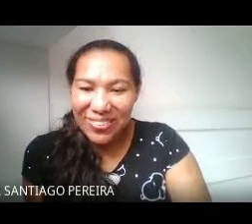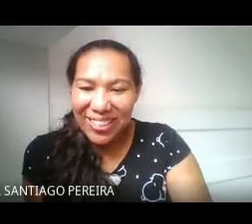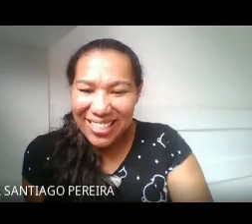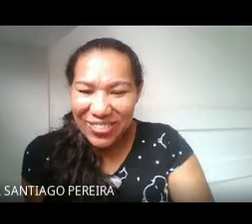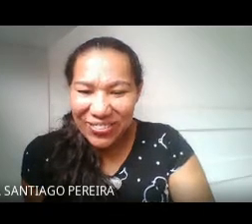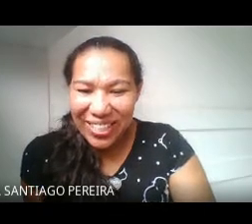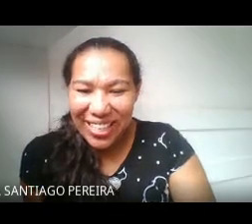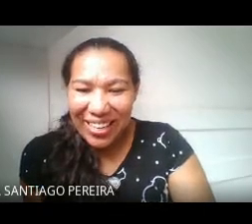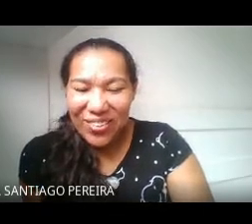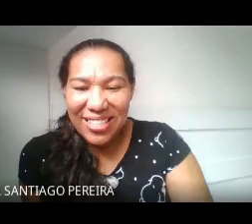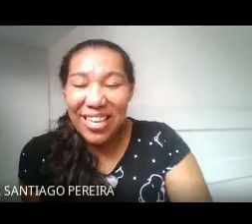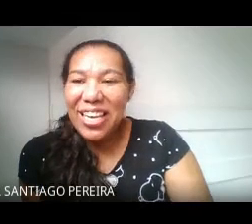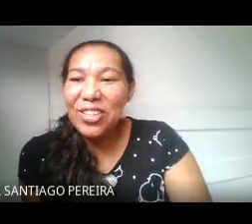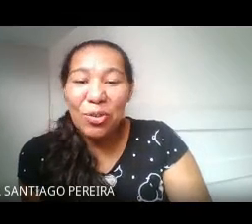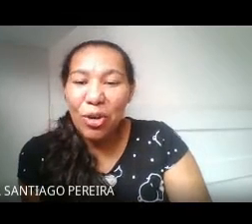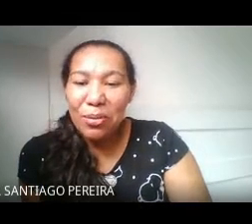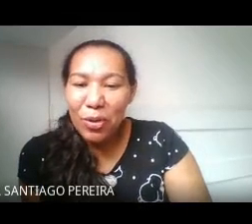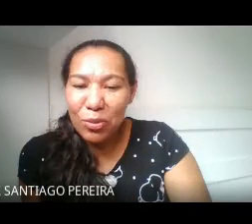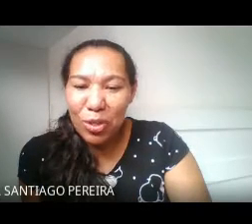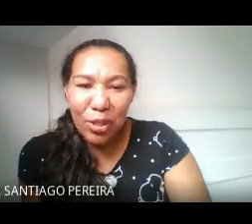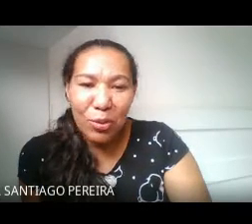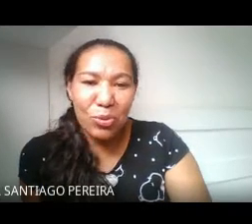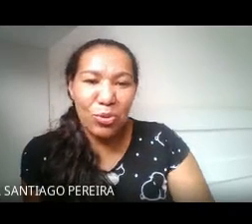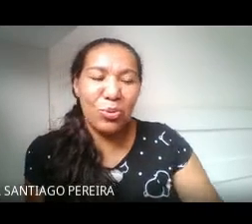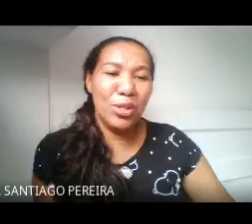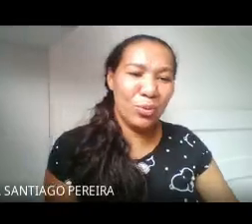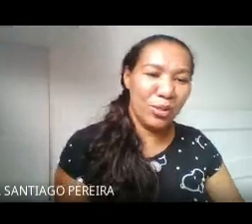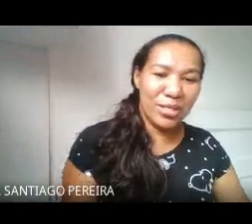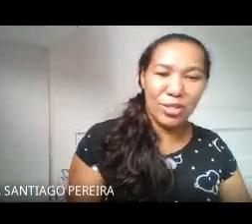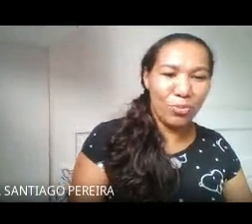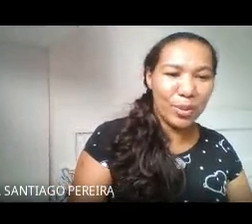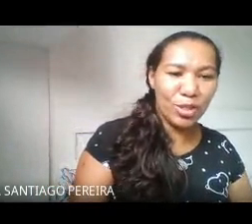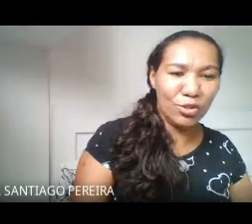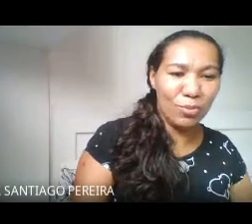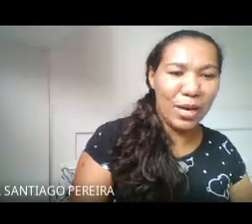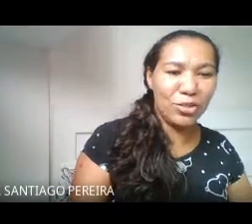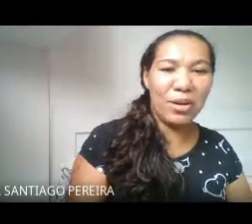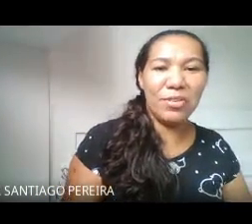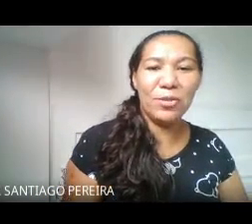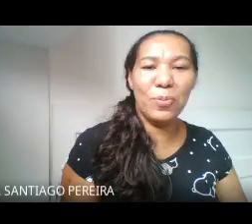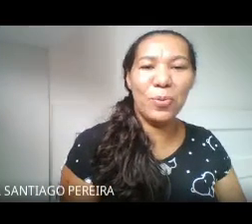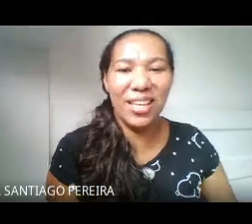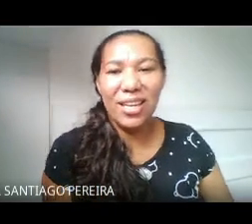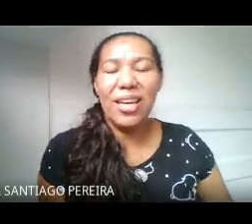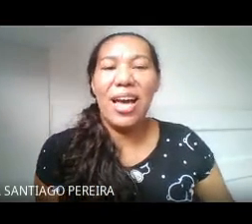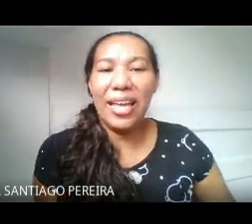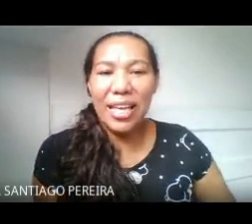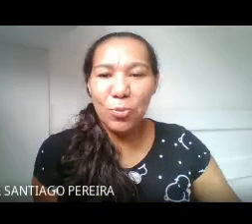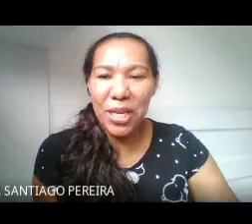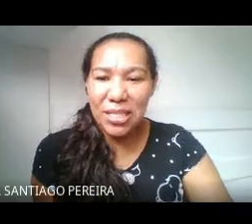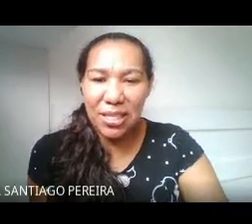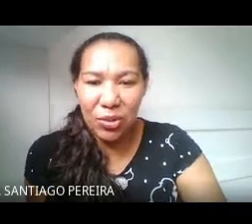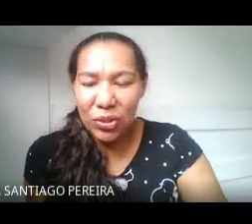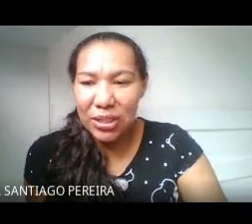Beleza, beleza, João. É massa. E de volta e meia eu tenho um susto quando eu assisto. Mesmo assistindo mais de uma vez, porque